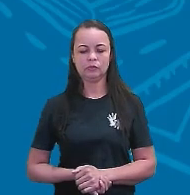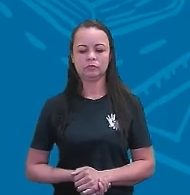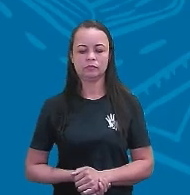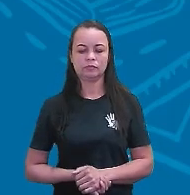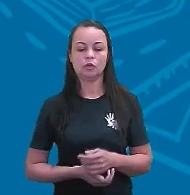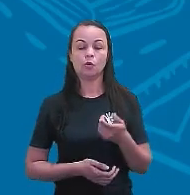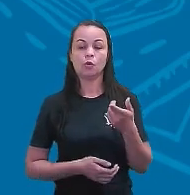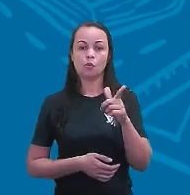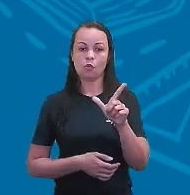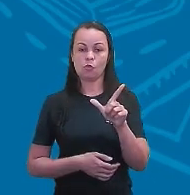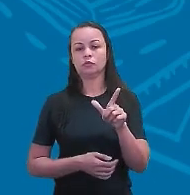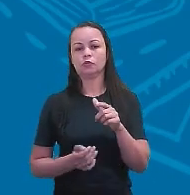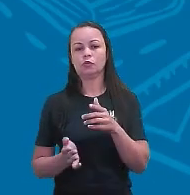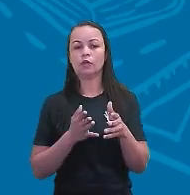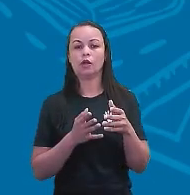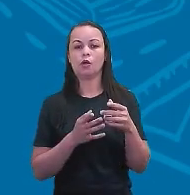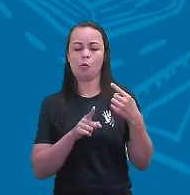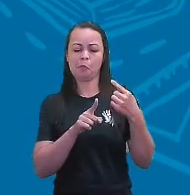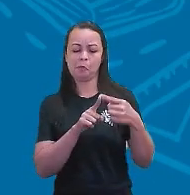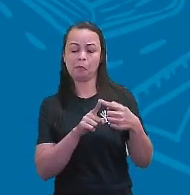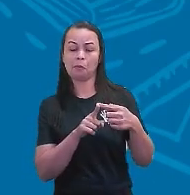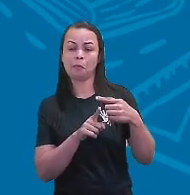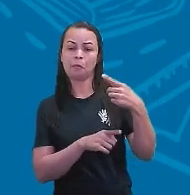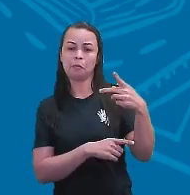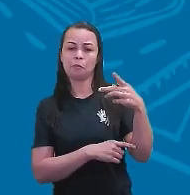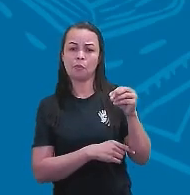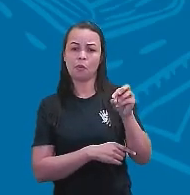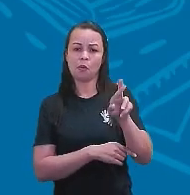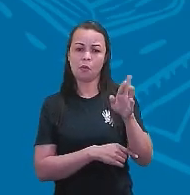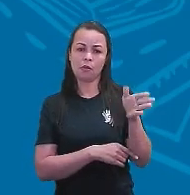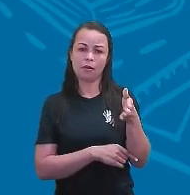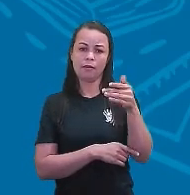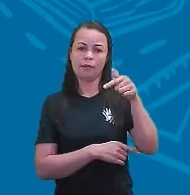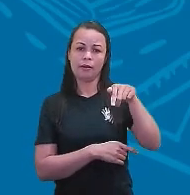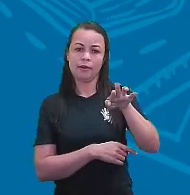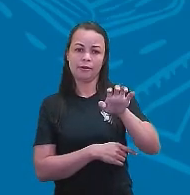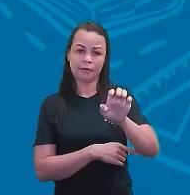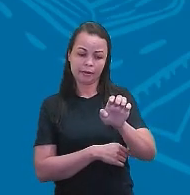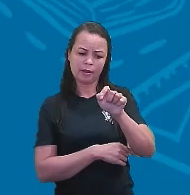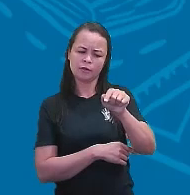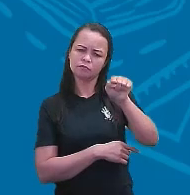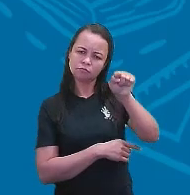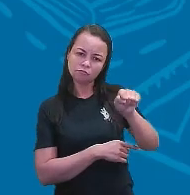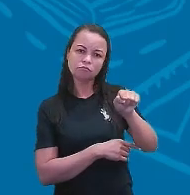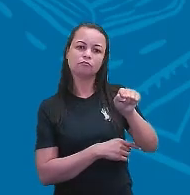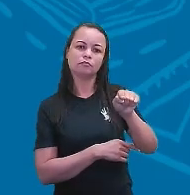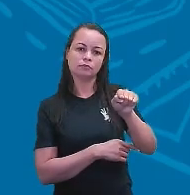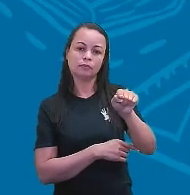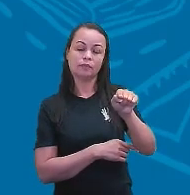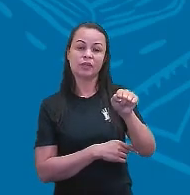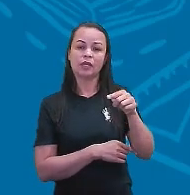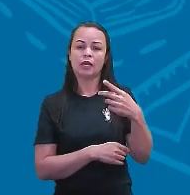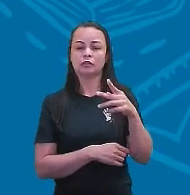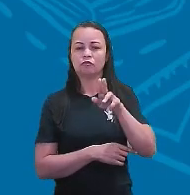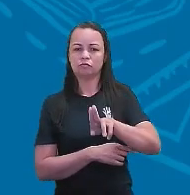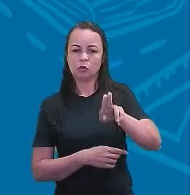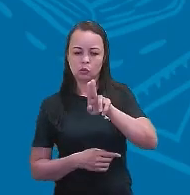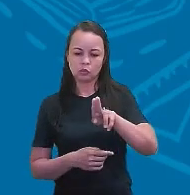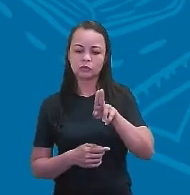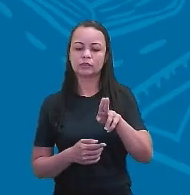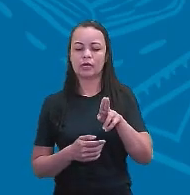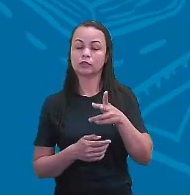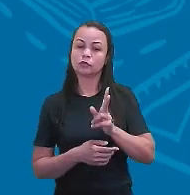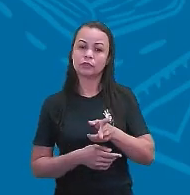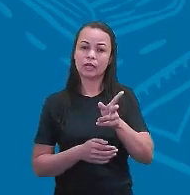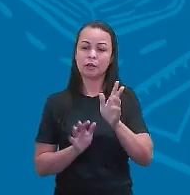O outro tipo é o porquê separado, mas dessa vez com acento. Então, nós vamos utilizá-lo